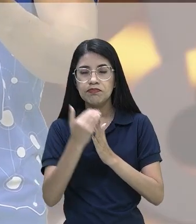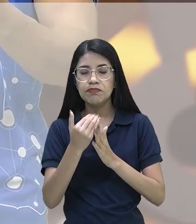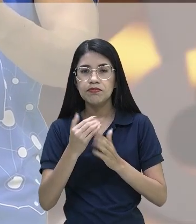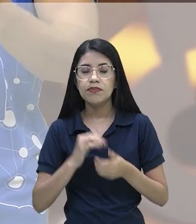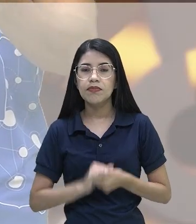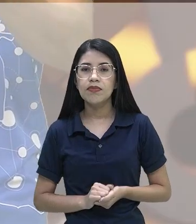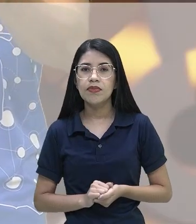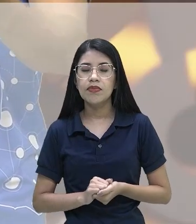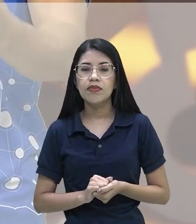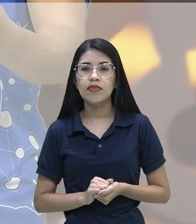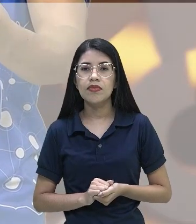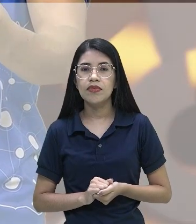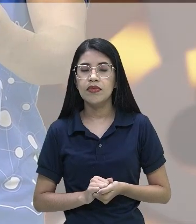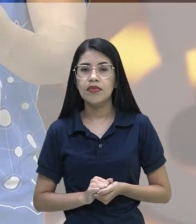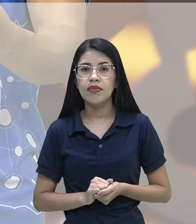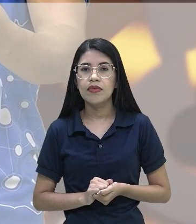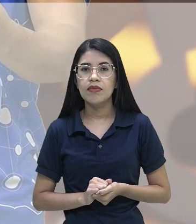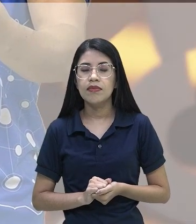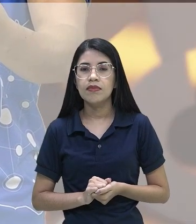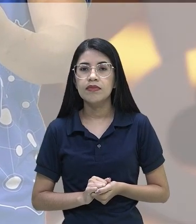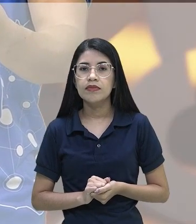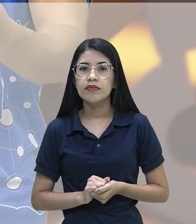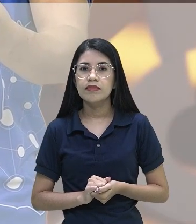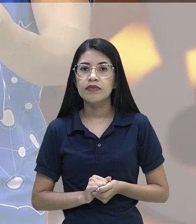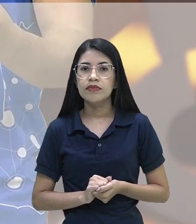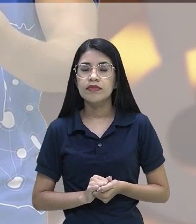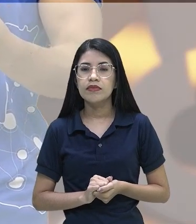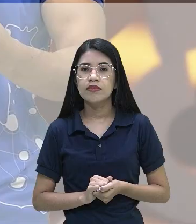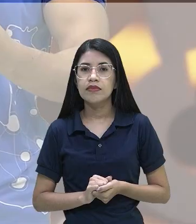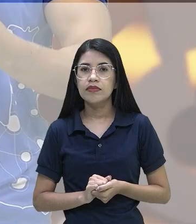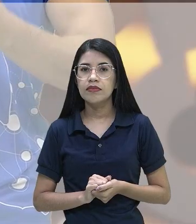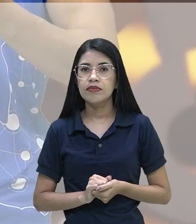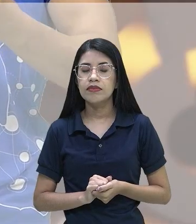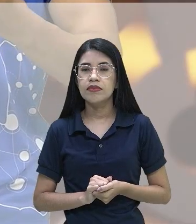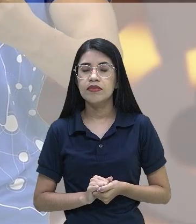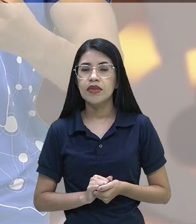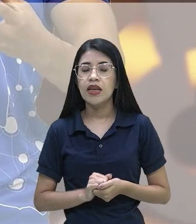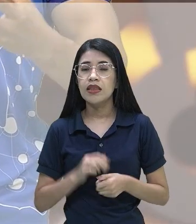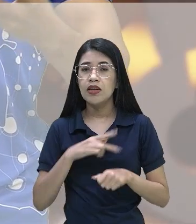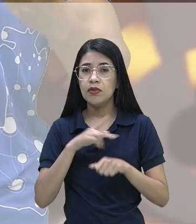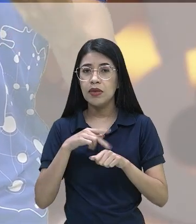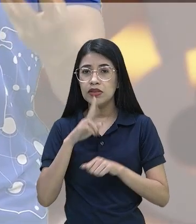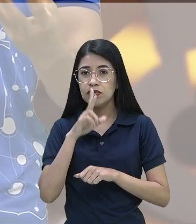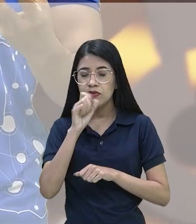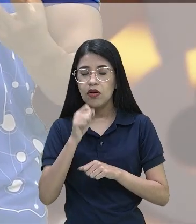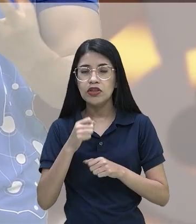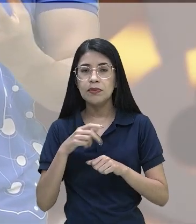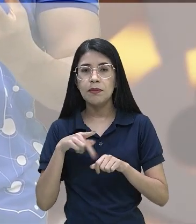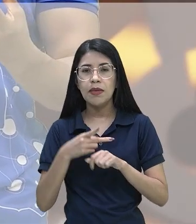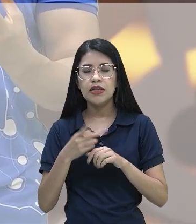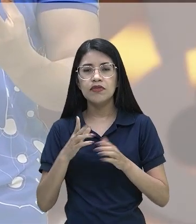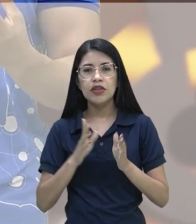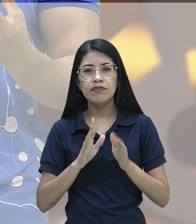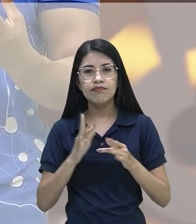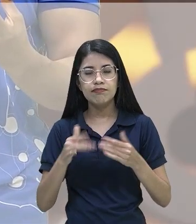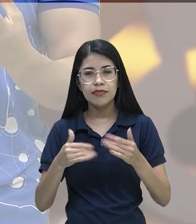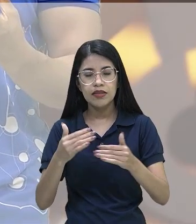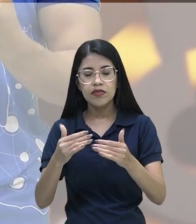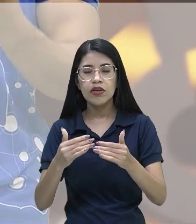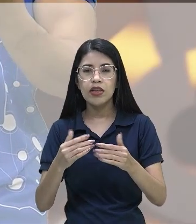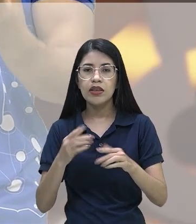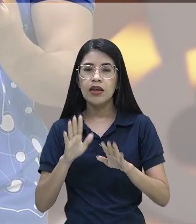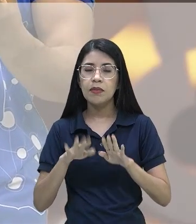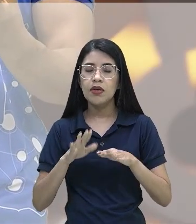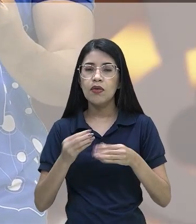Na realidade, o termo potências, vem surgindo depois, conforme eles vão crescendo o seu poder econômico,